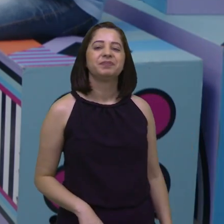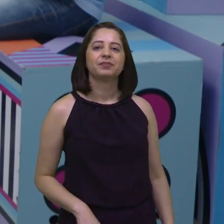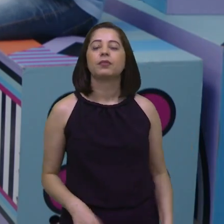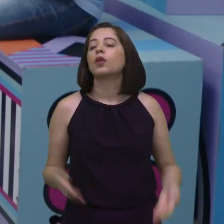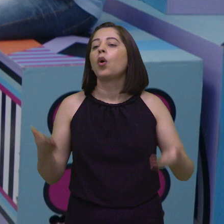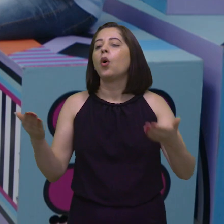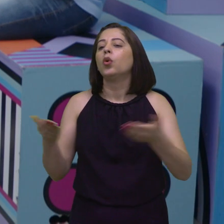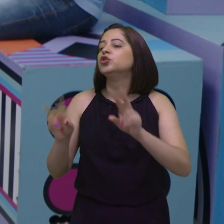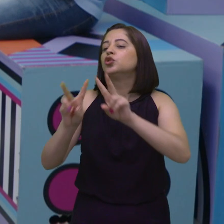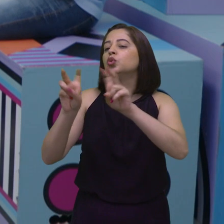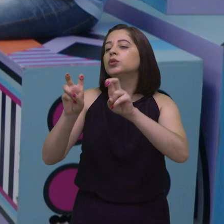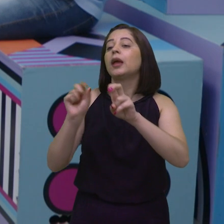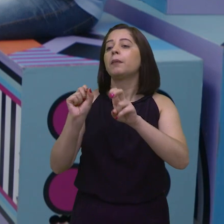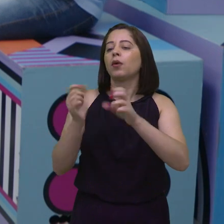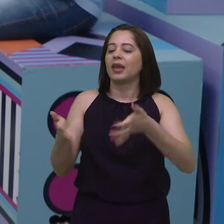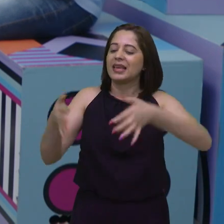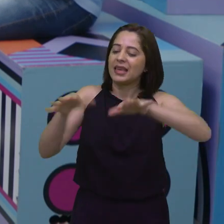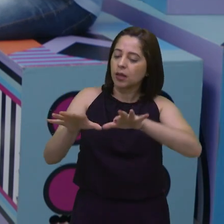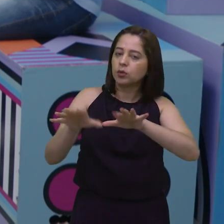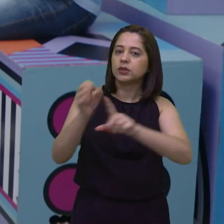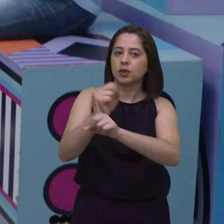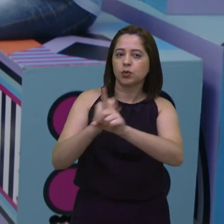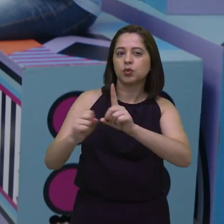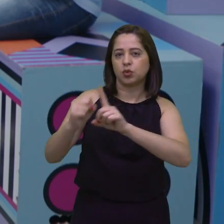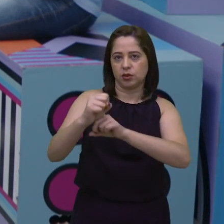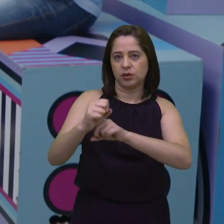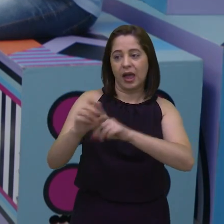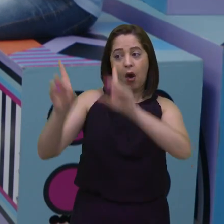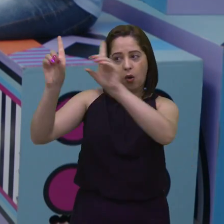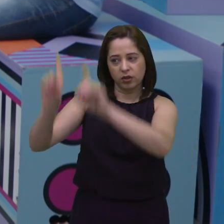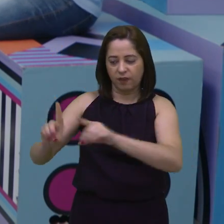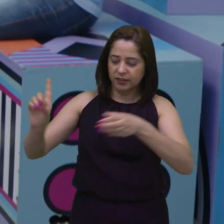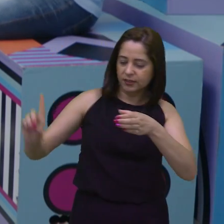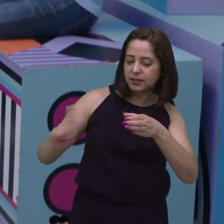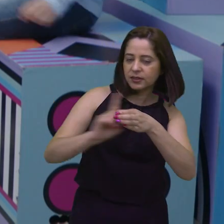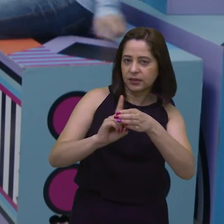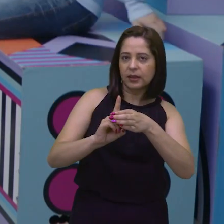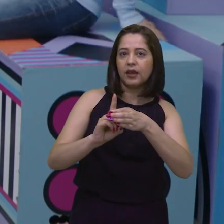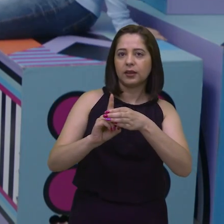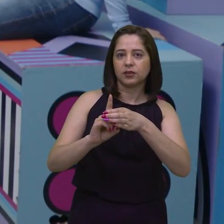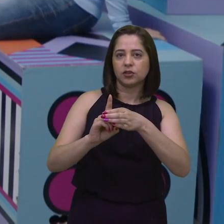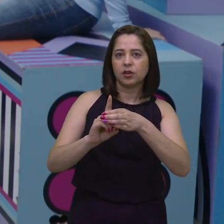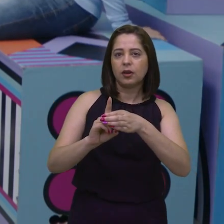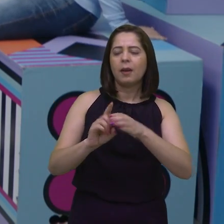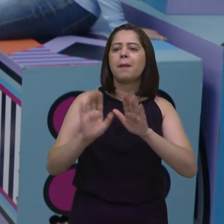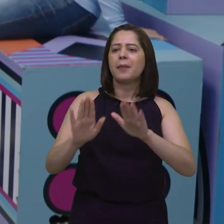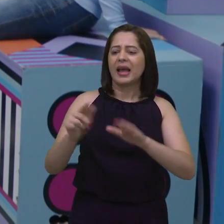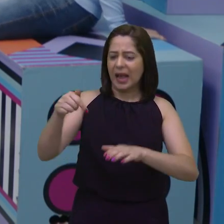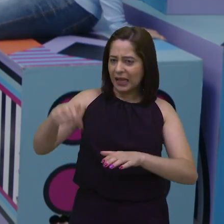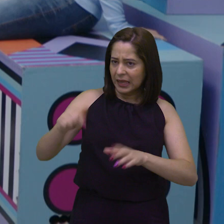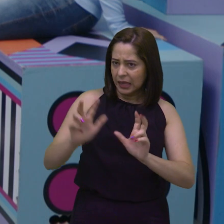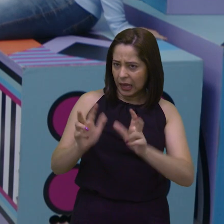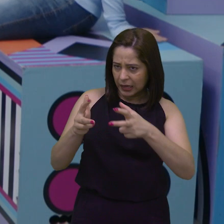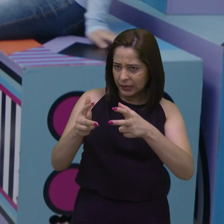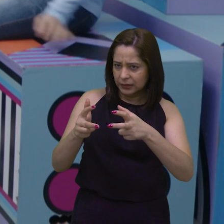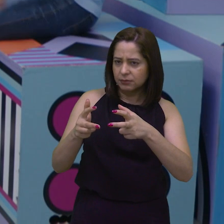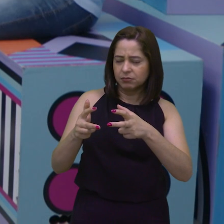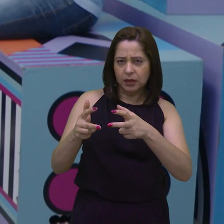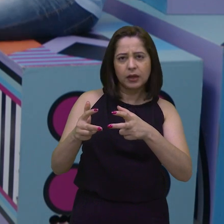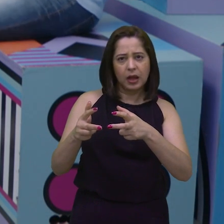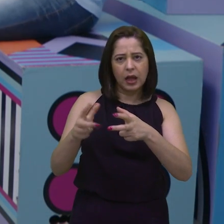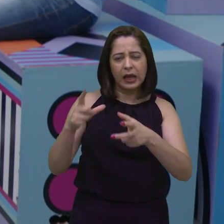Guerra, hoje o nosso assunto foi inclusão social, né? Inclusão das pessoas com deficiência de forma geral, e como que a